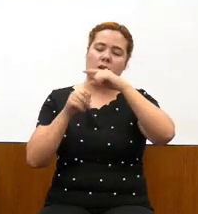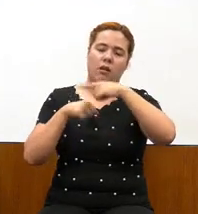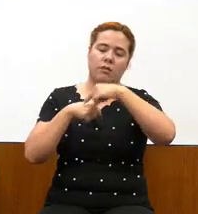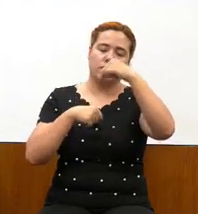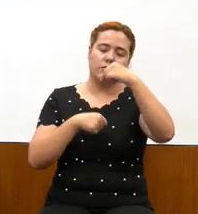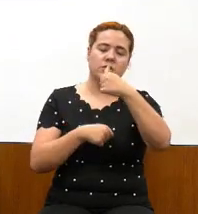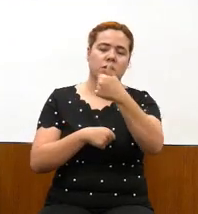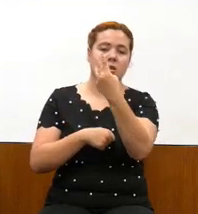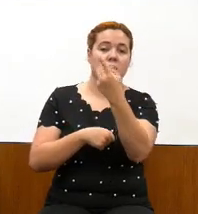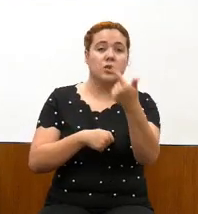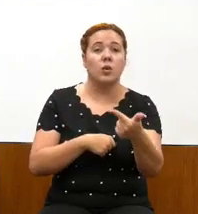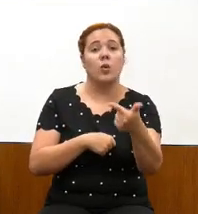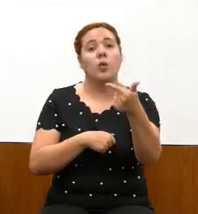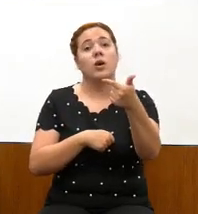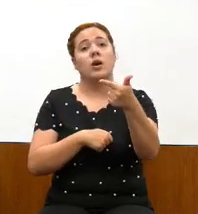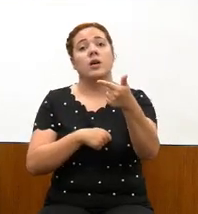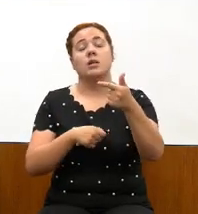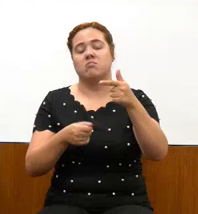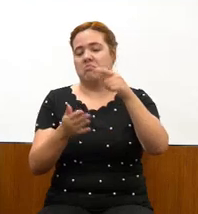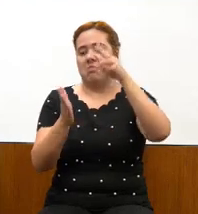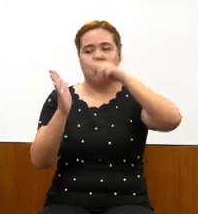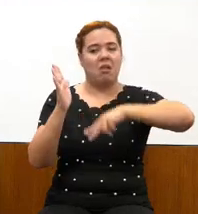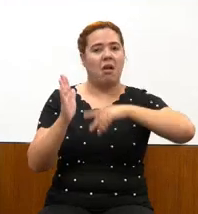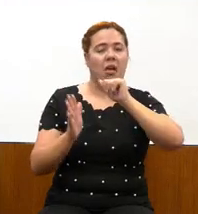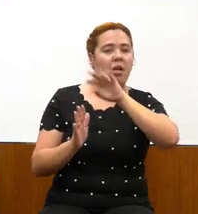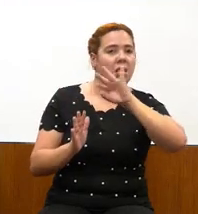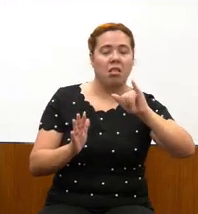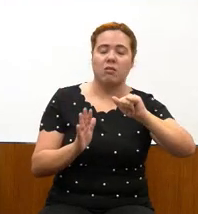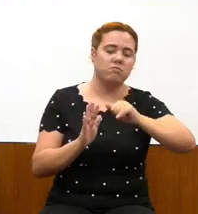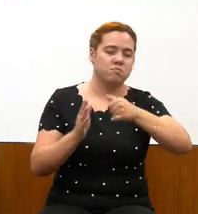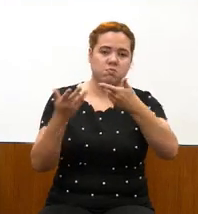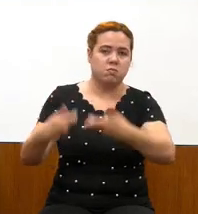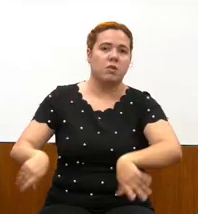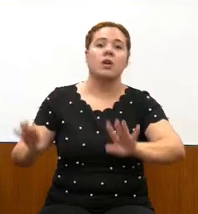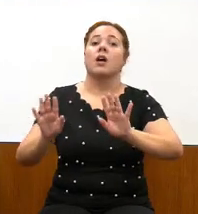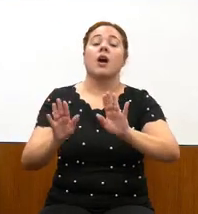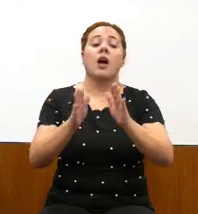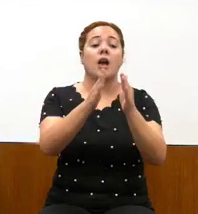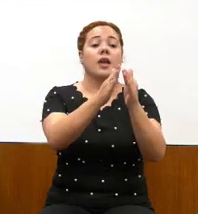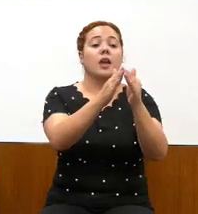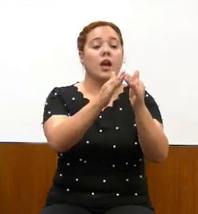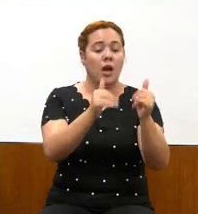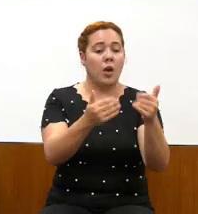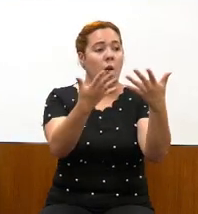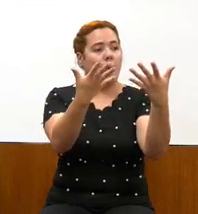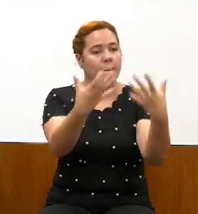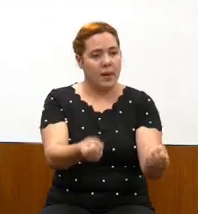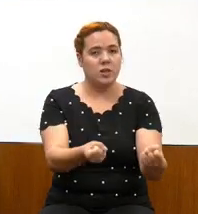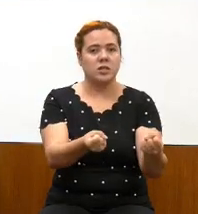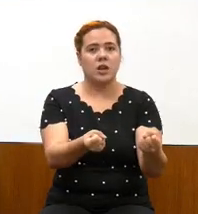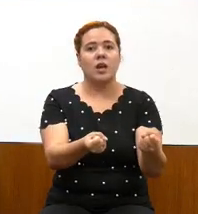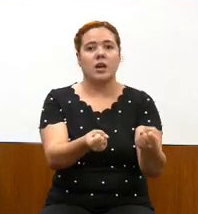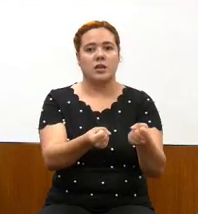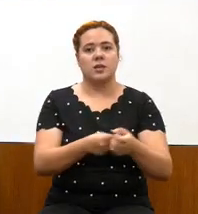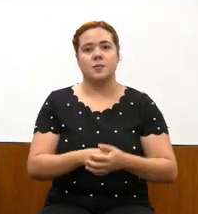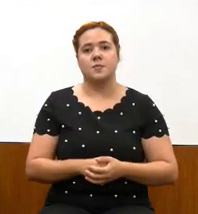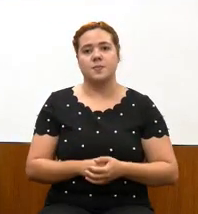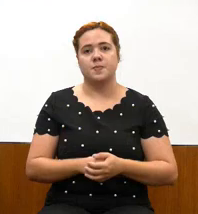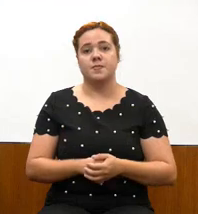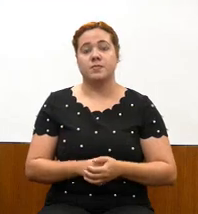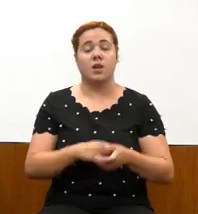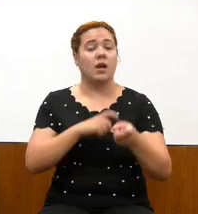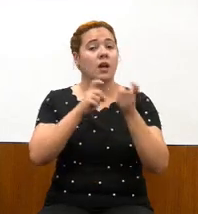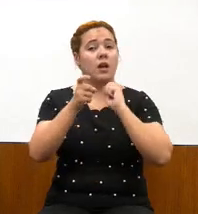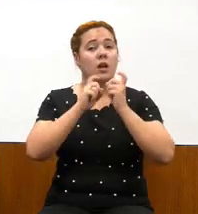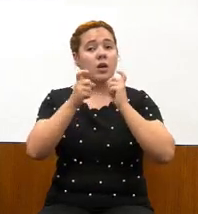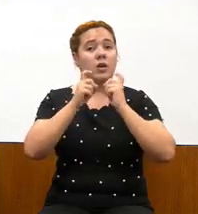regimento interno, dispensa a leitura da ata da reunião anterior, considera aprovada e solicita a sua subscrição. Esta reunião